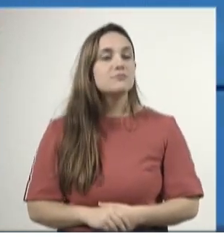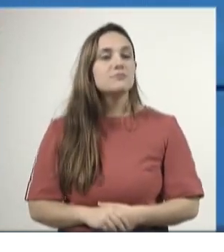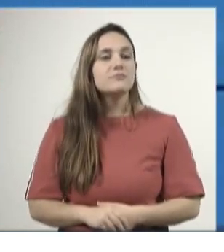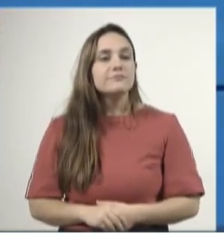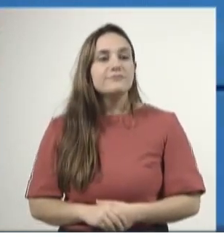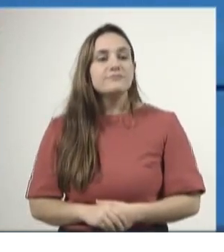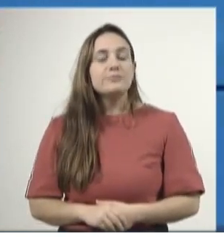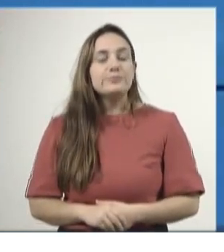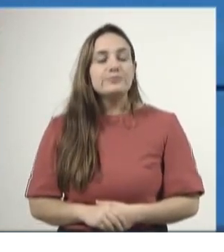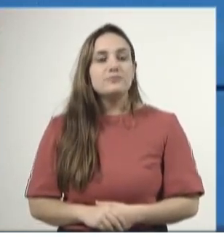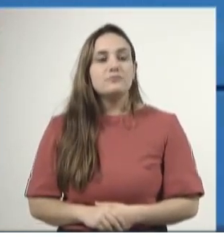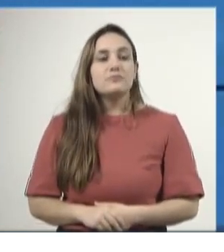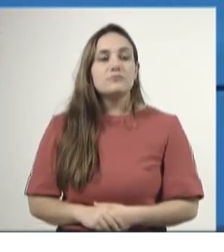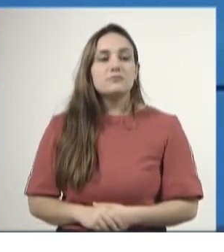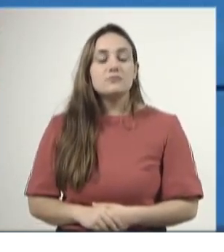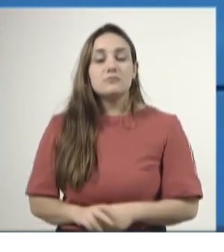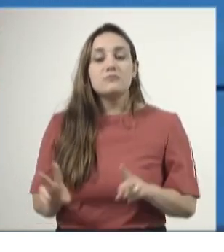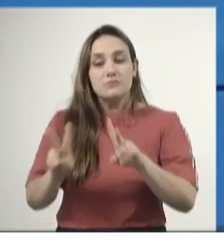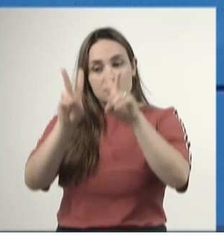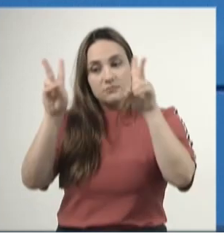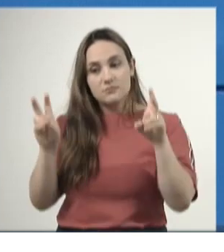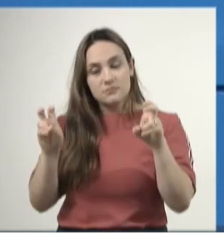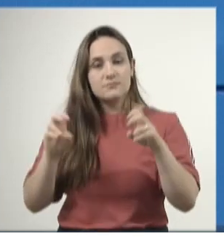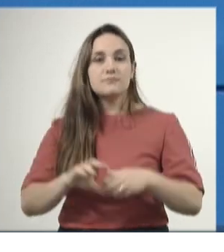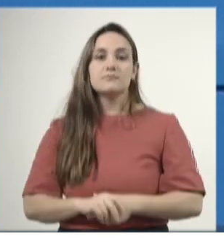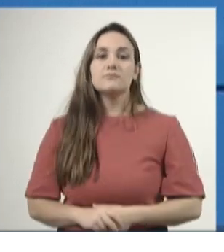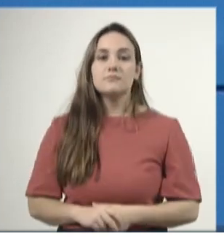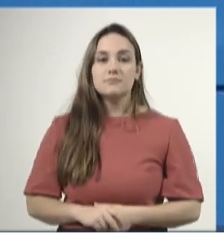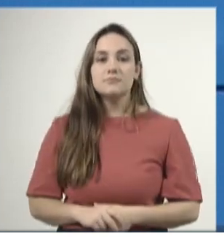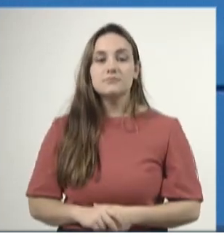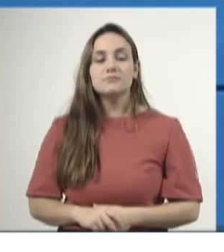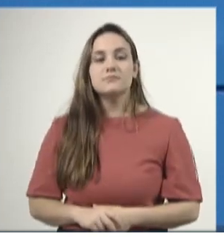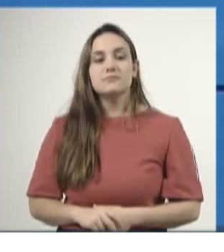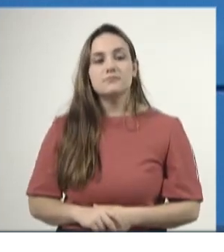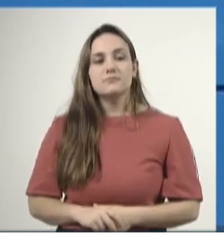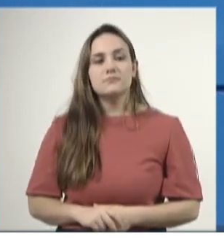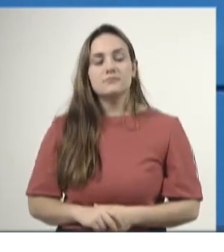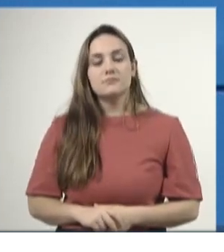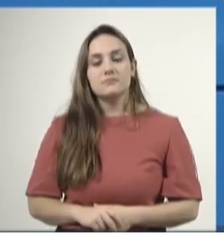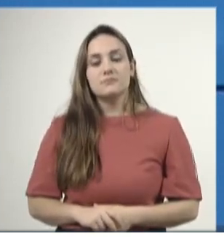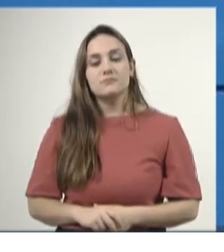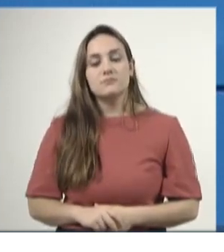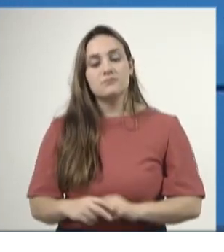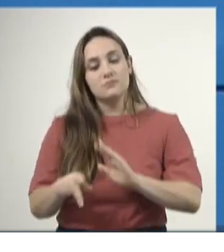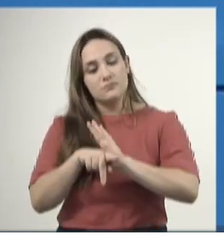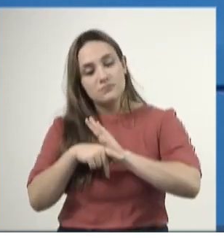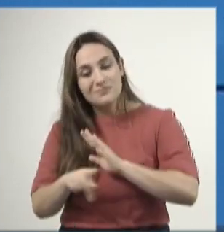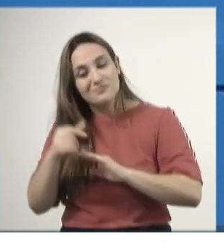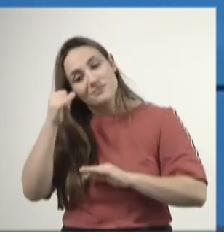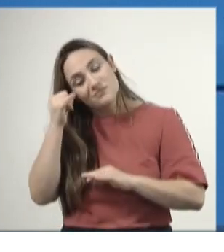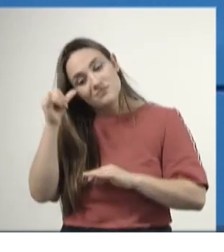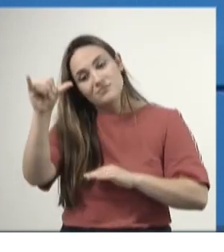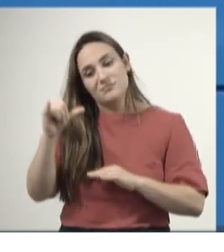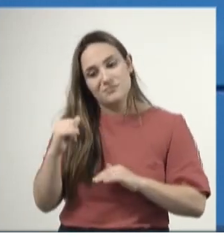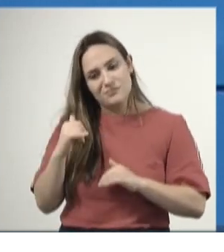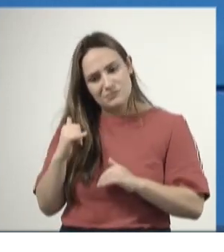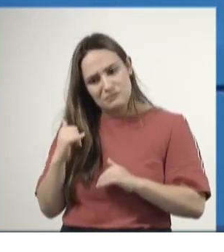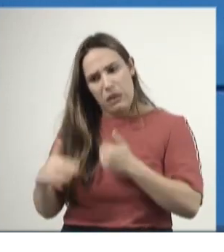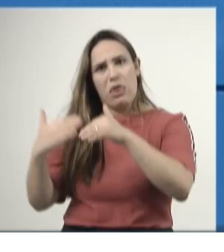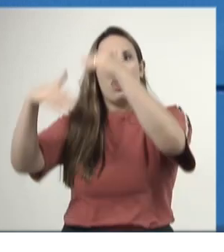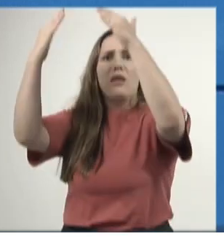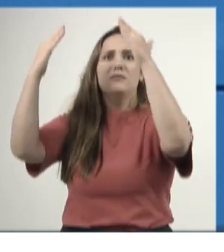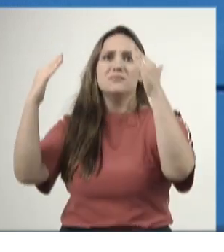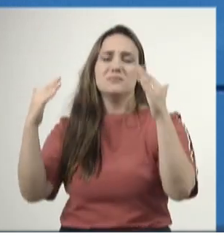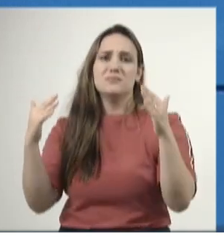A questão é, então, Para impedir esses avanços